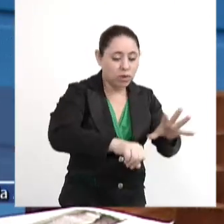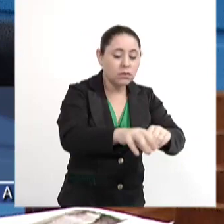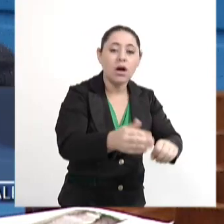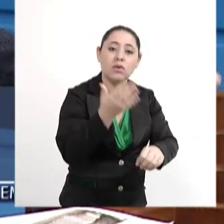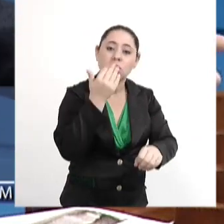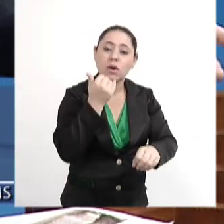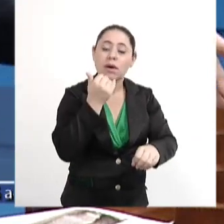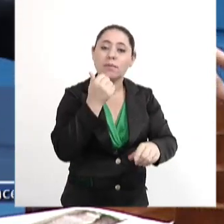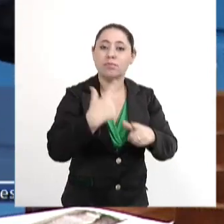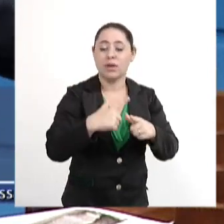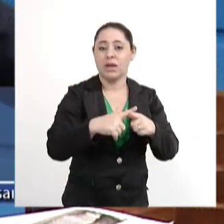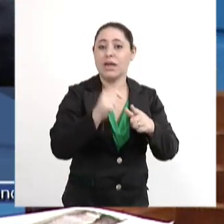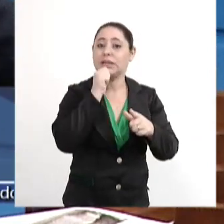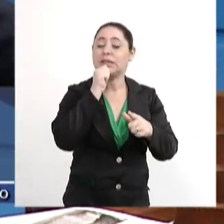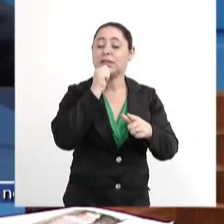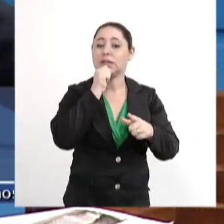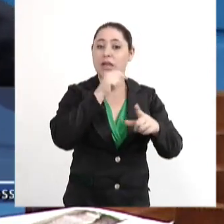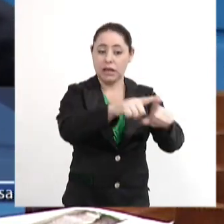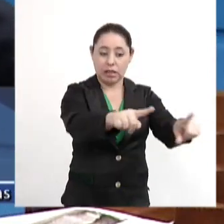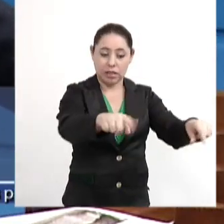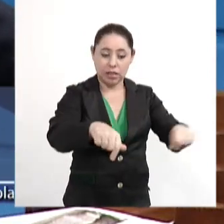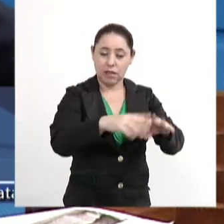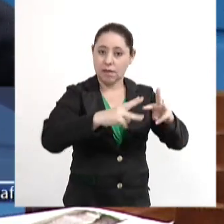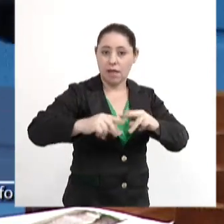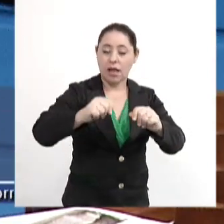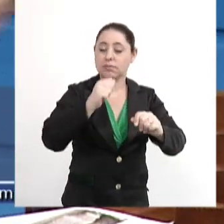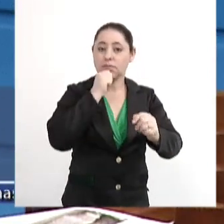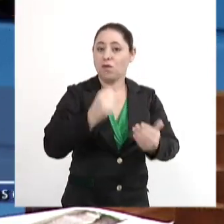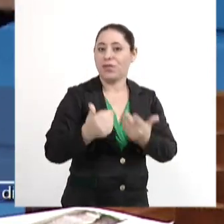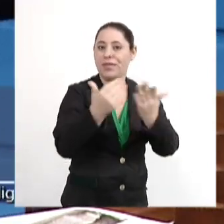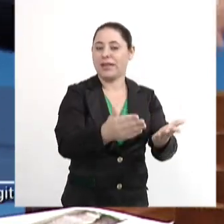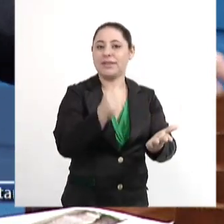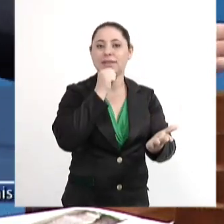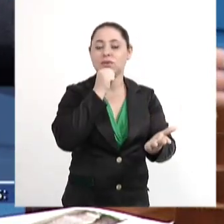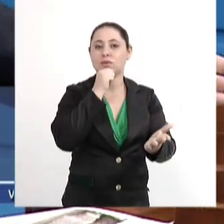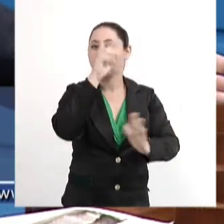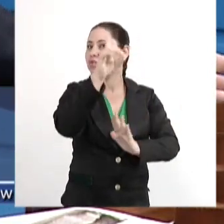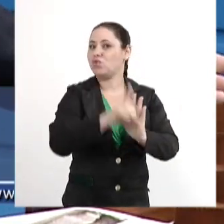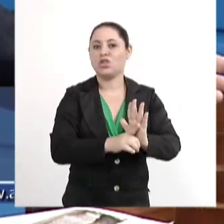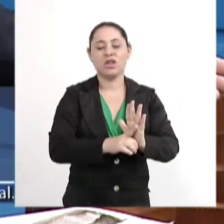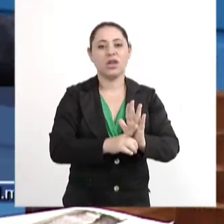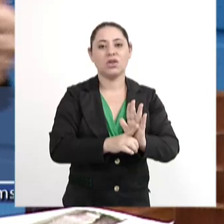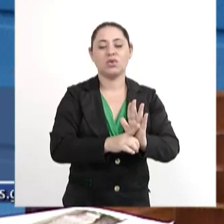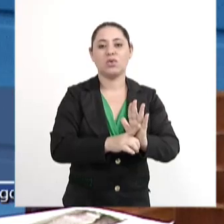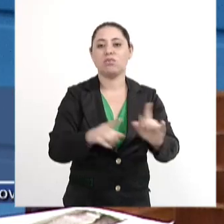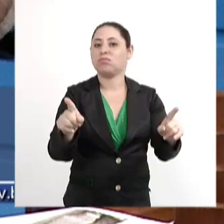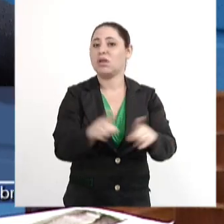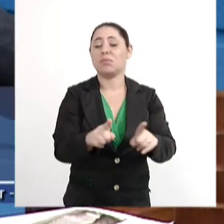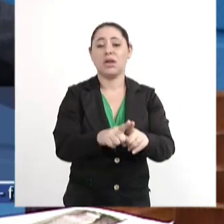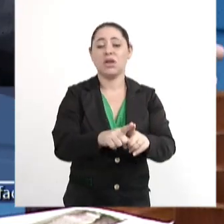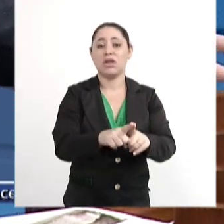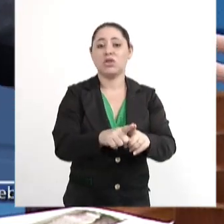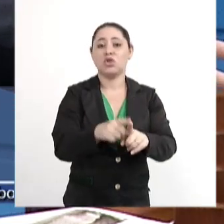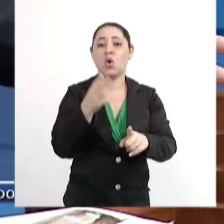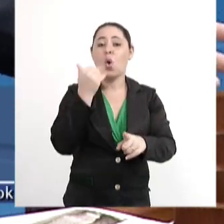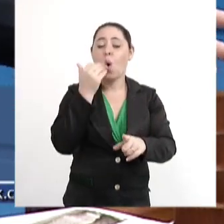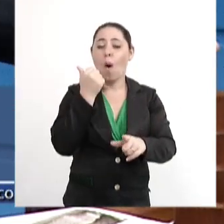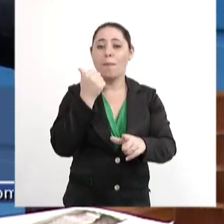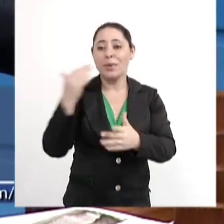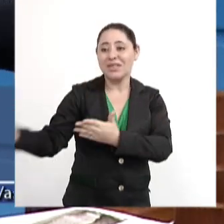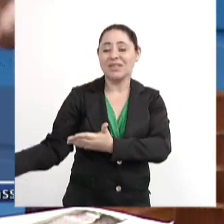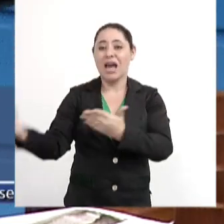as terras ainda não foram demarcadas, também não têm o direito de receber a cesta de